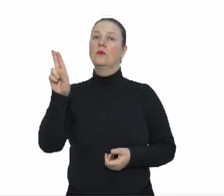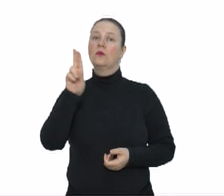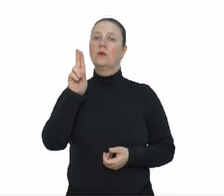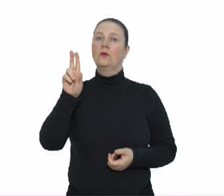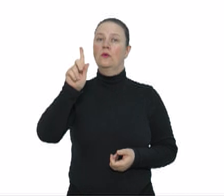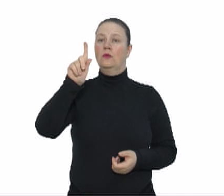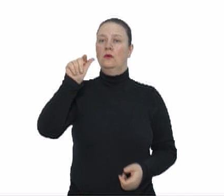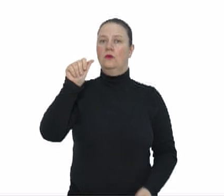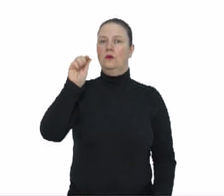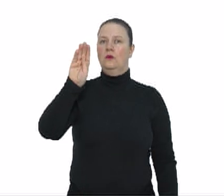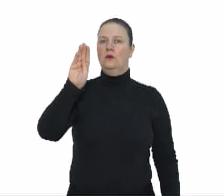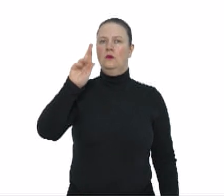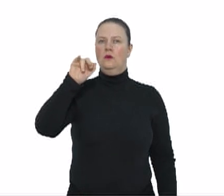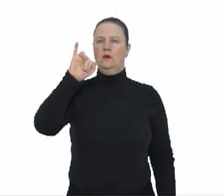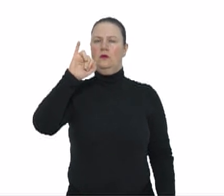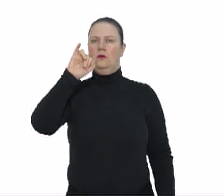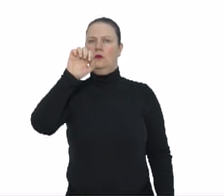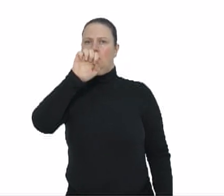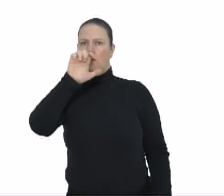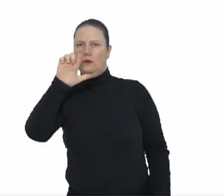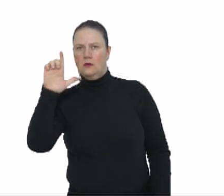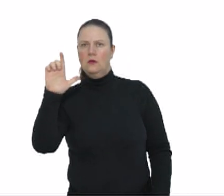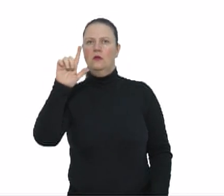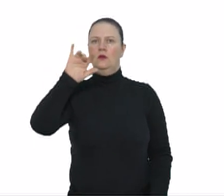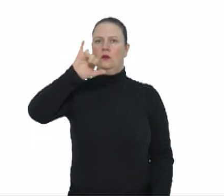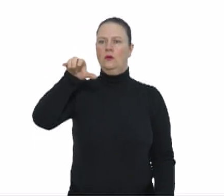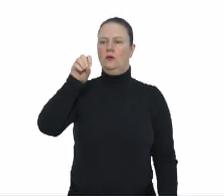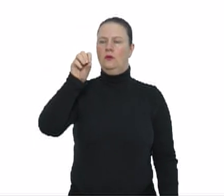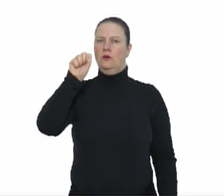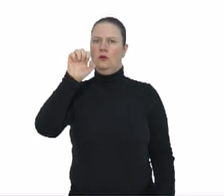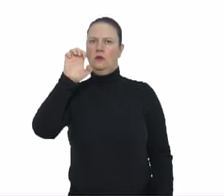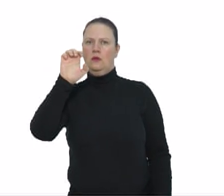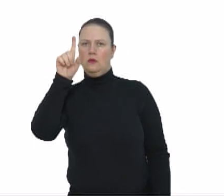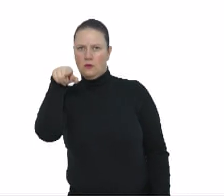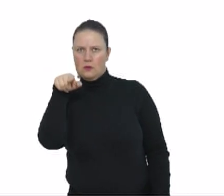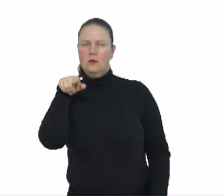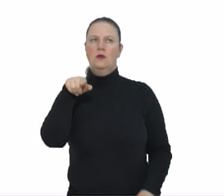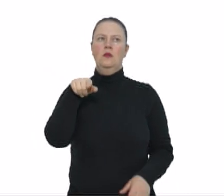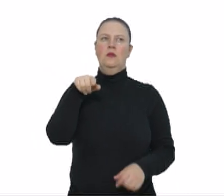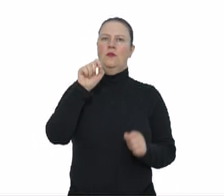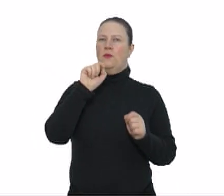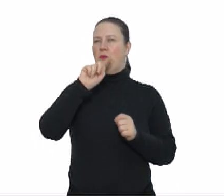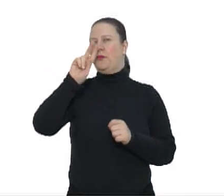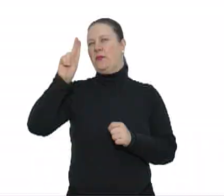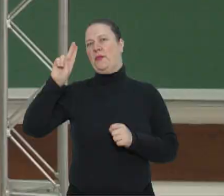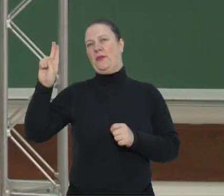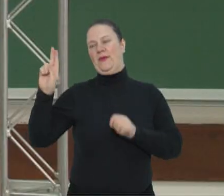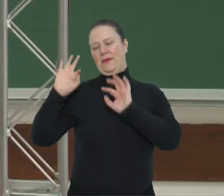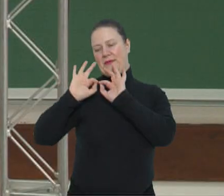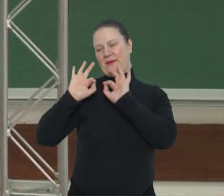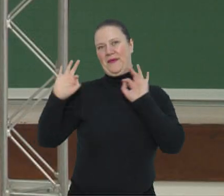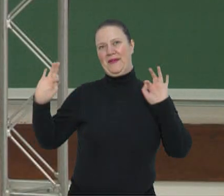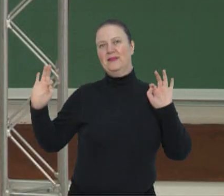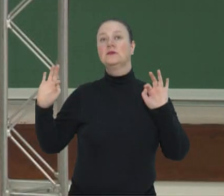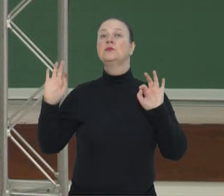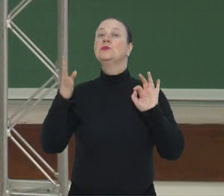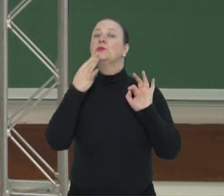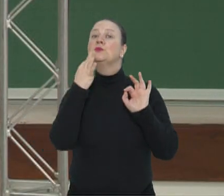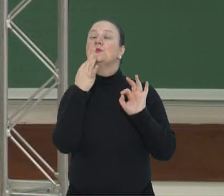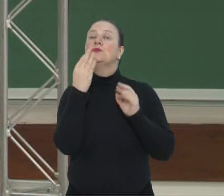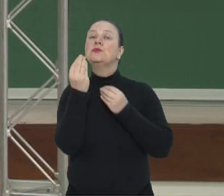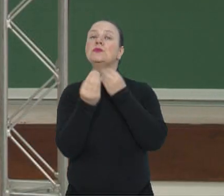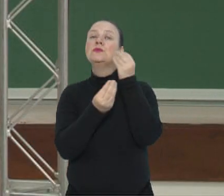completo era Gabriel José de la Concordia García Márquez, também conhecido